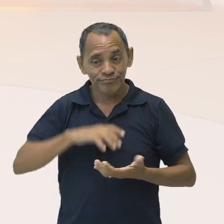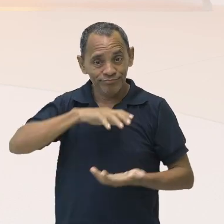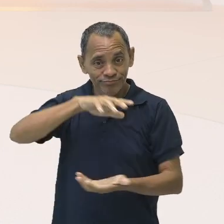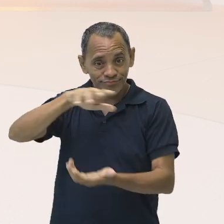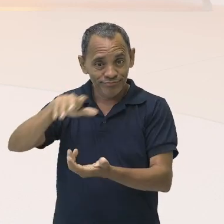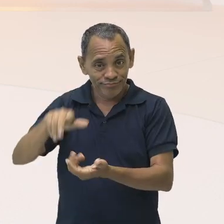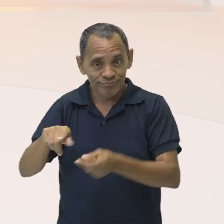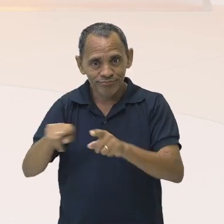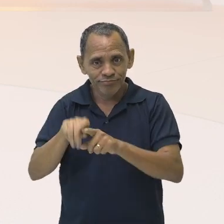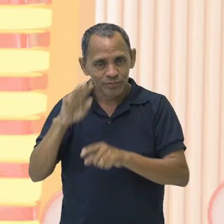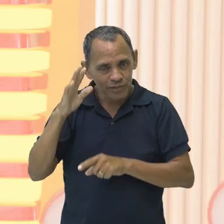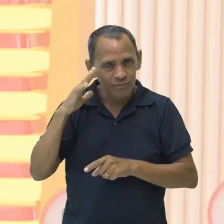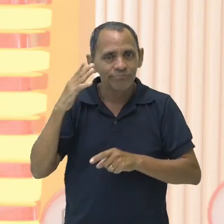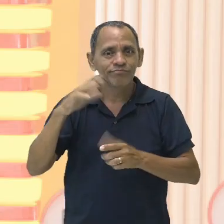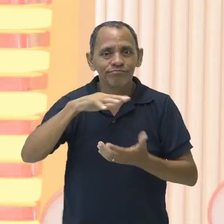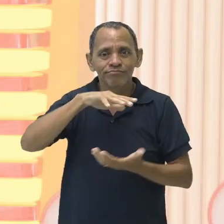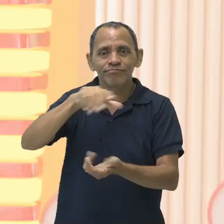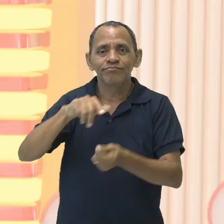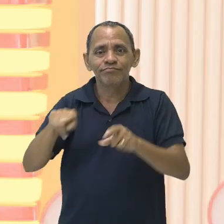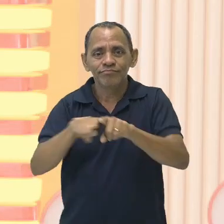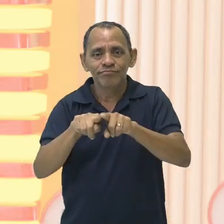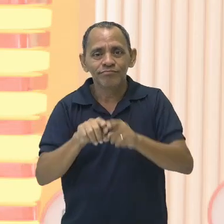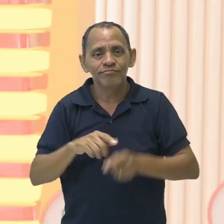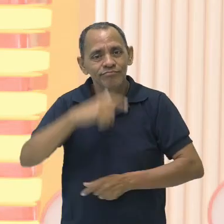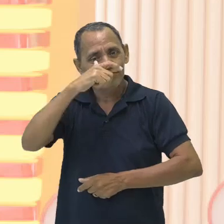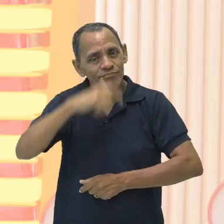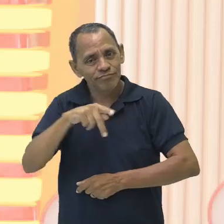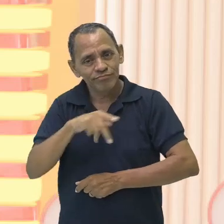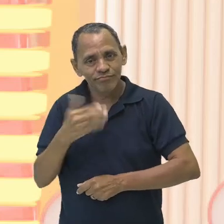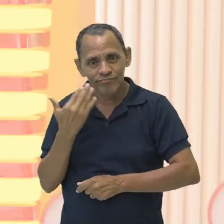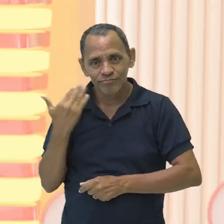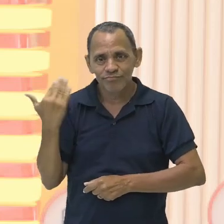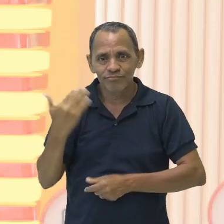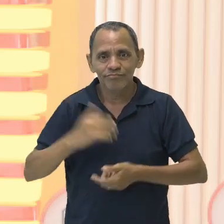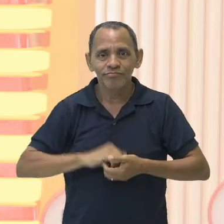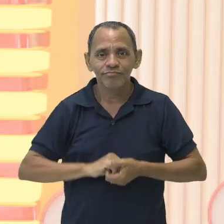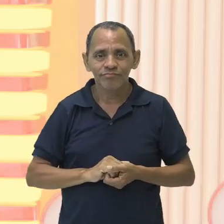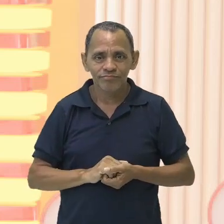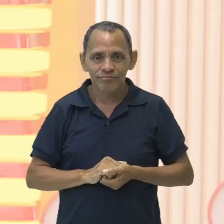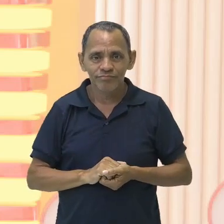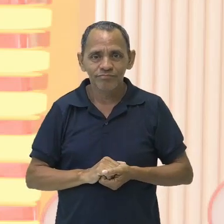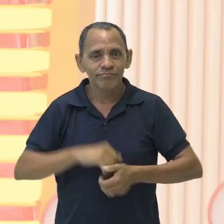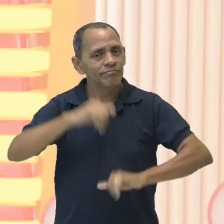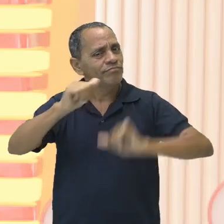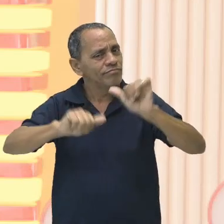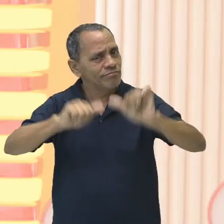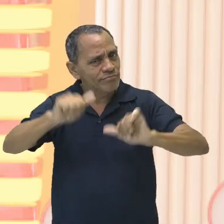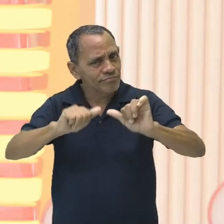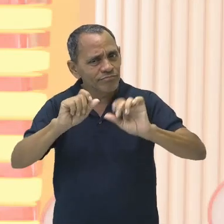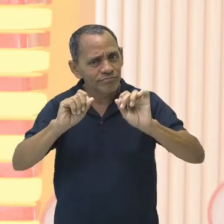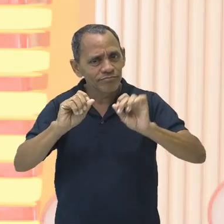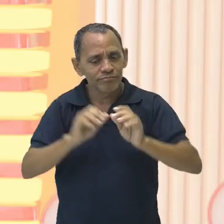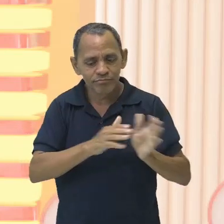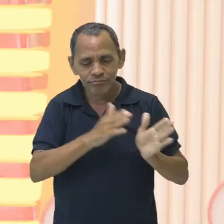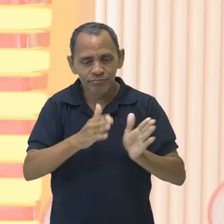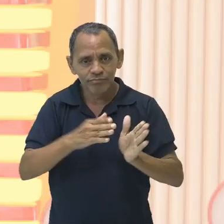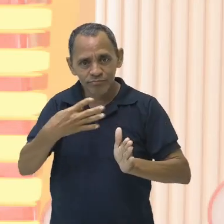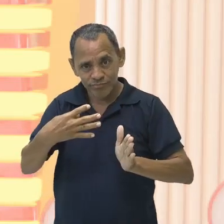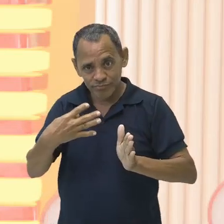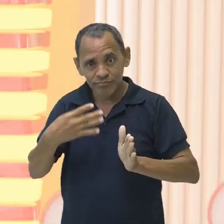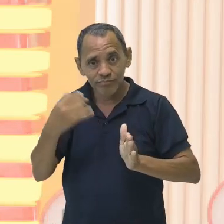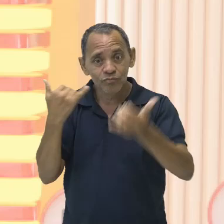sobre situações do mundo. Eu sou o professor Jefferson Oliveira, estamos aí analisando nessa unidade 4